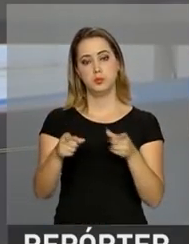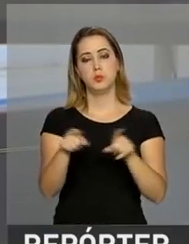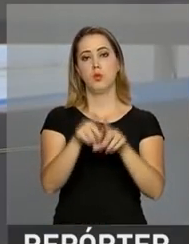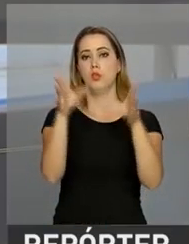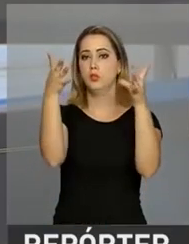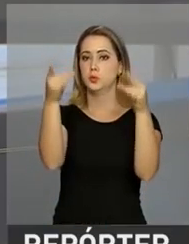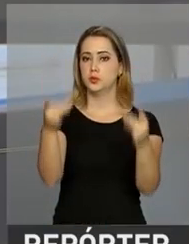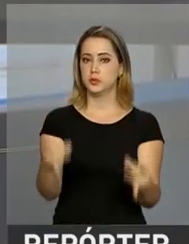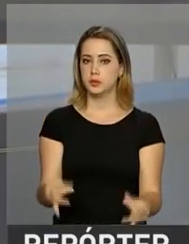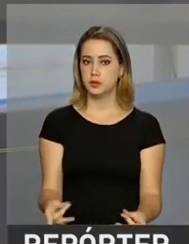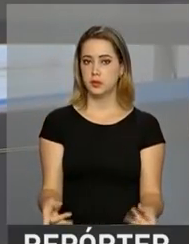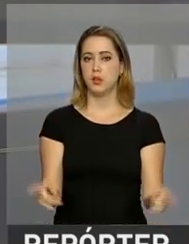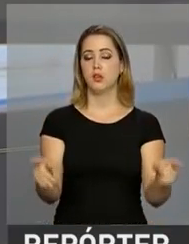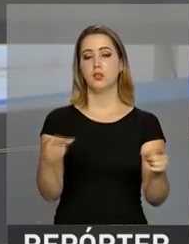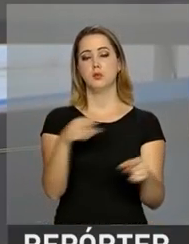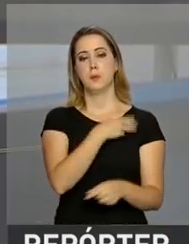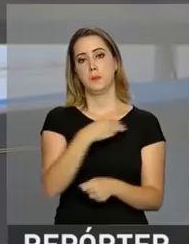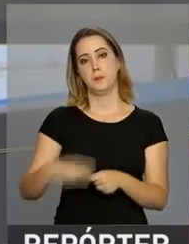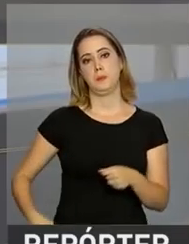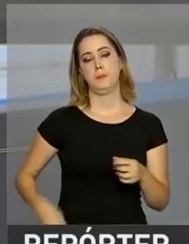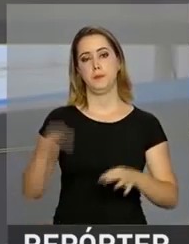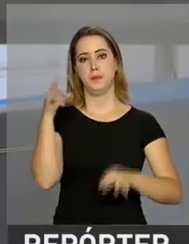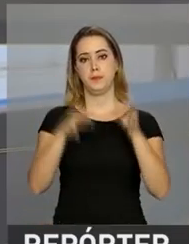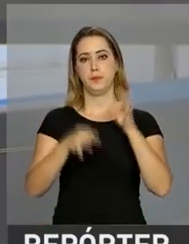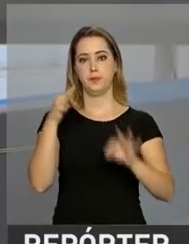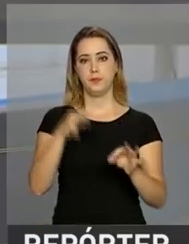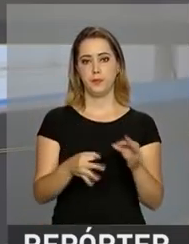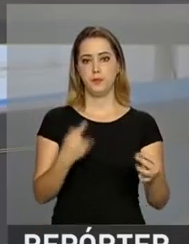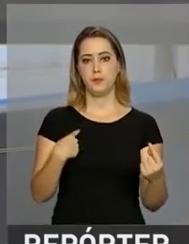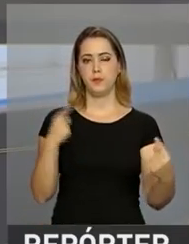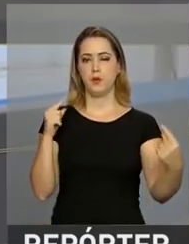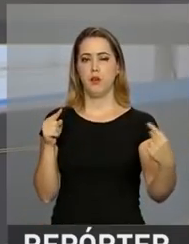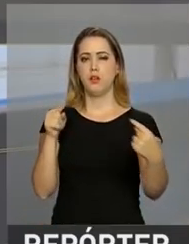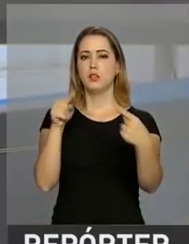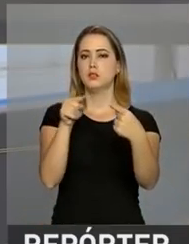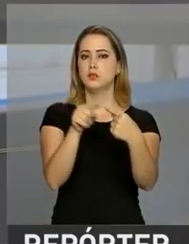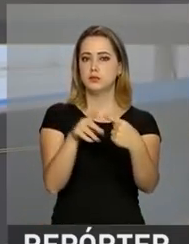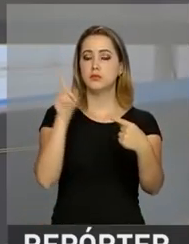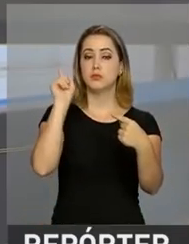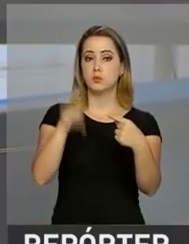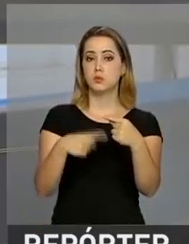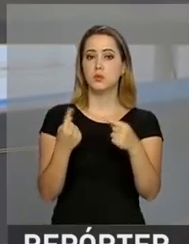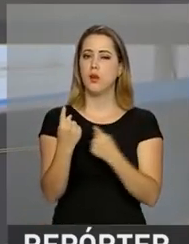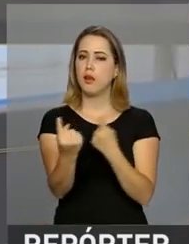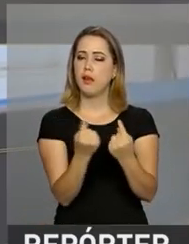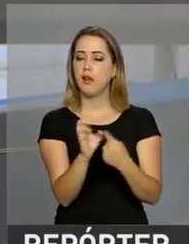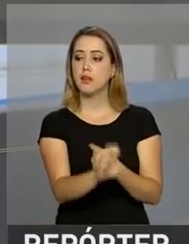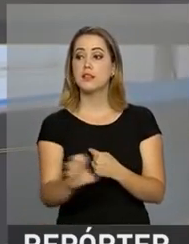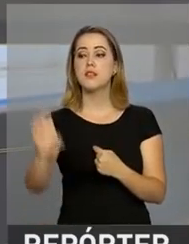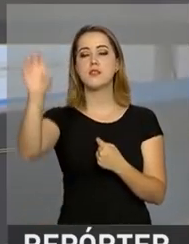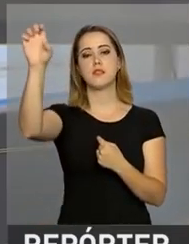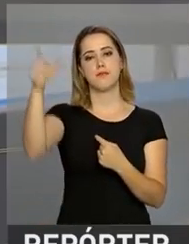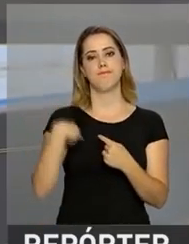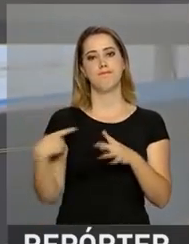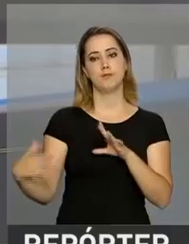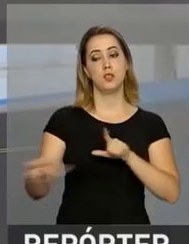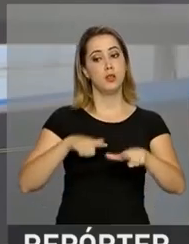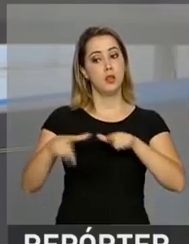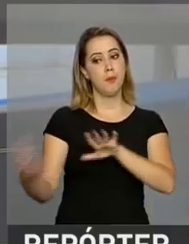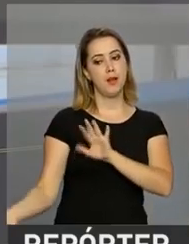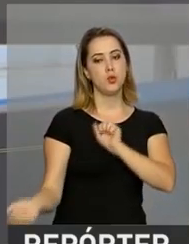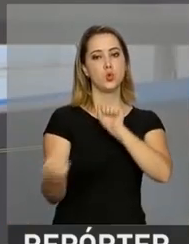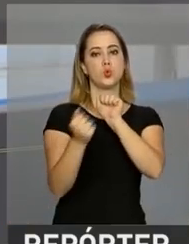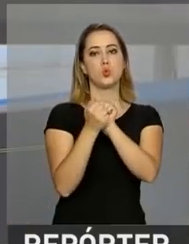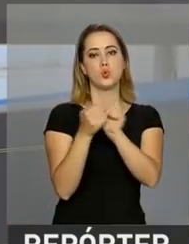detalhado hoje pelo Ministro da Justiça e cidadania Alexandre de Moraes A ideia é que os Estados trabalhem em conjunto com o